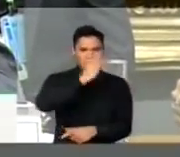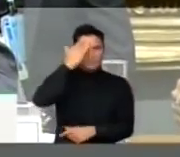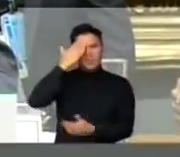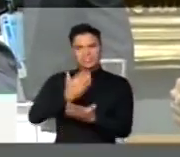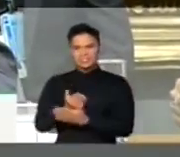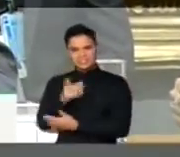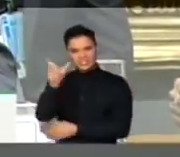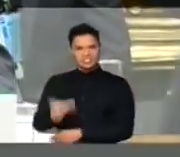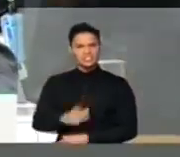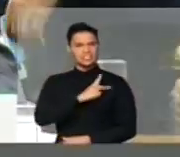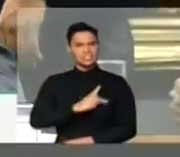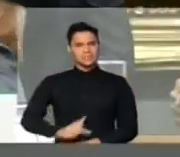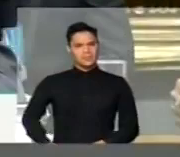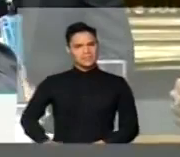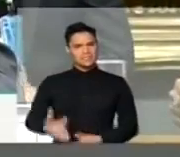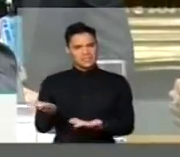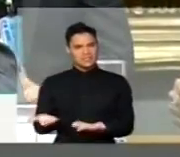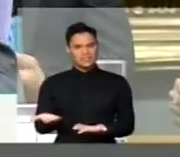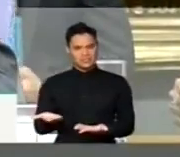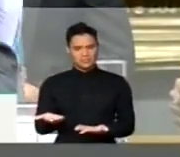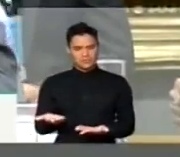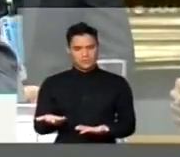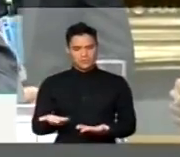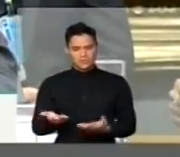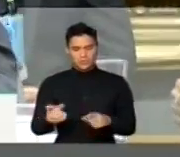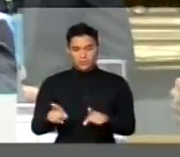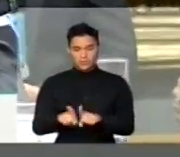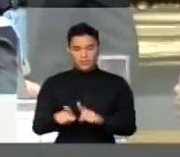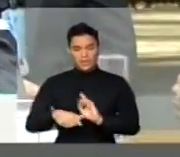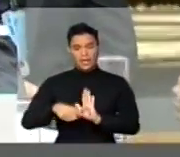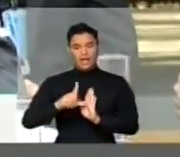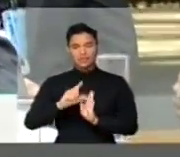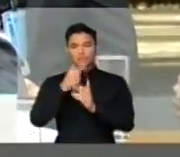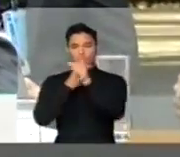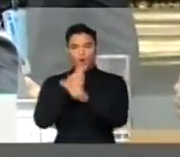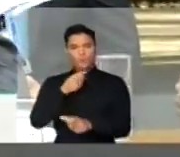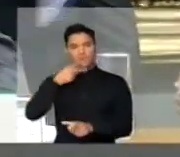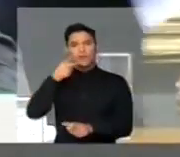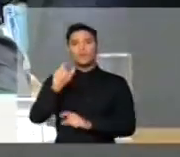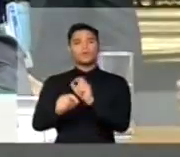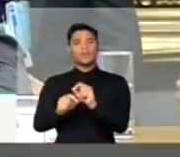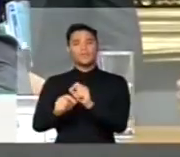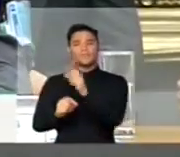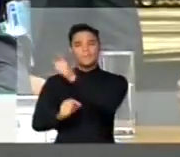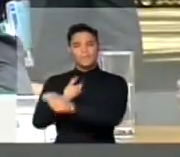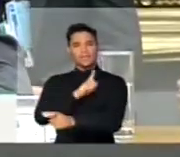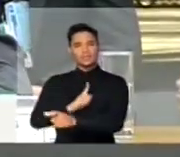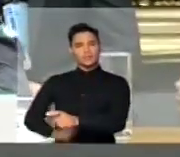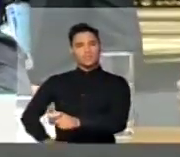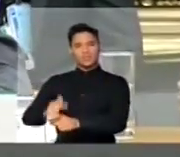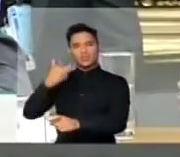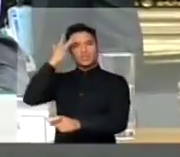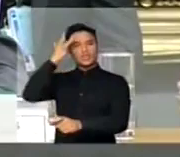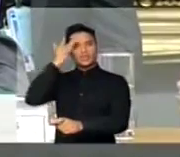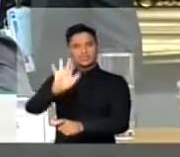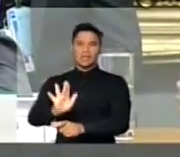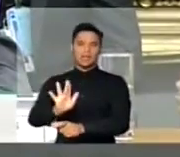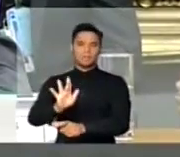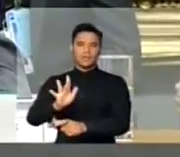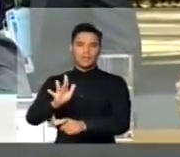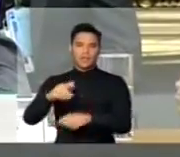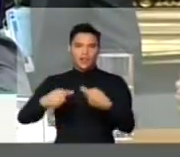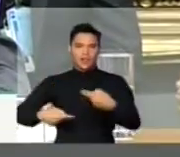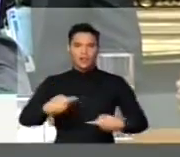Como disse um líder da base governista durante os debates aqui, este governo não sabe dialogar. É